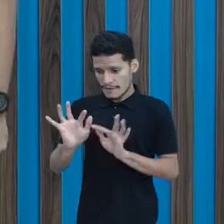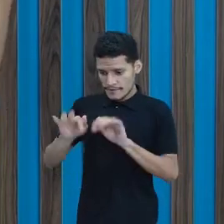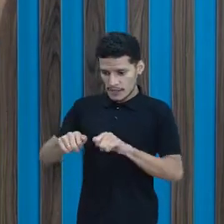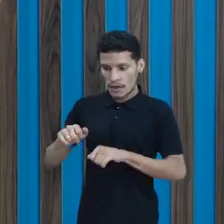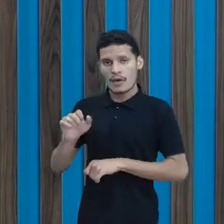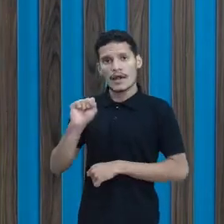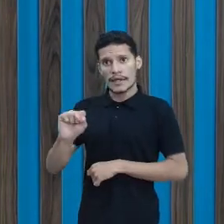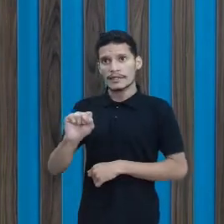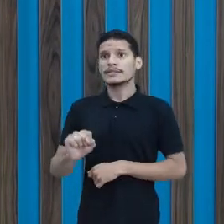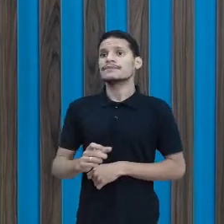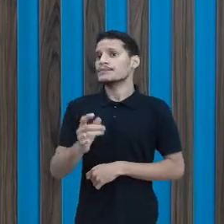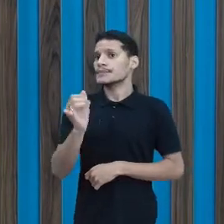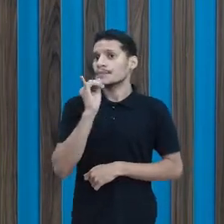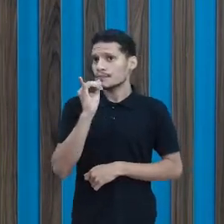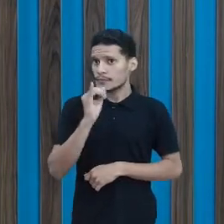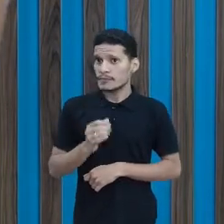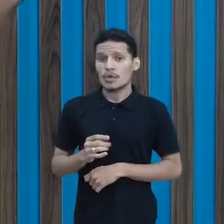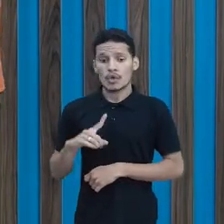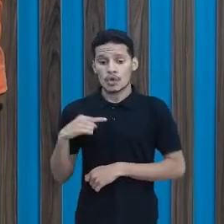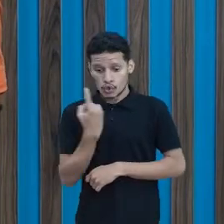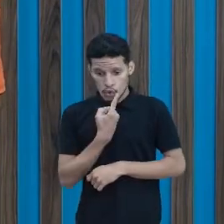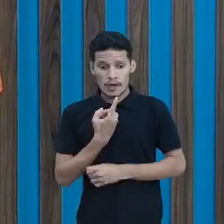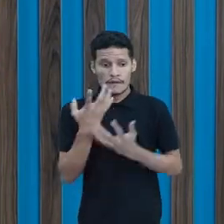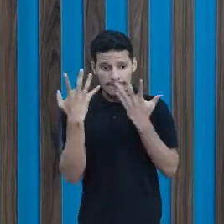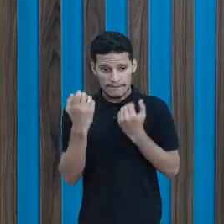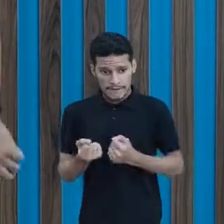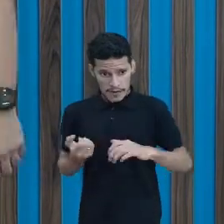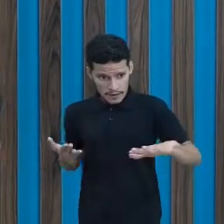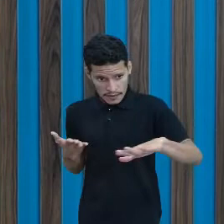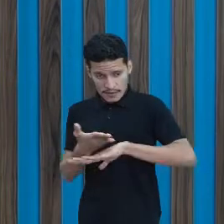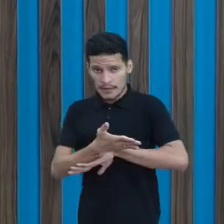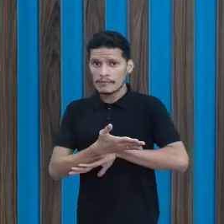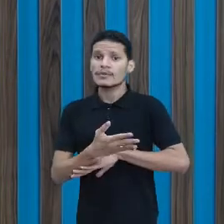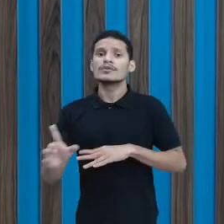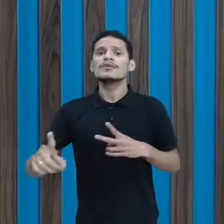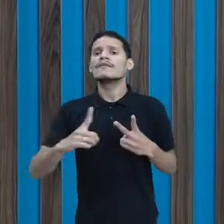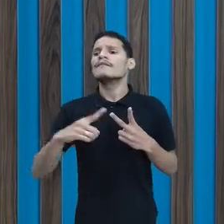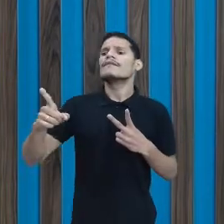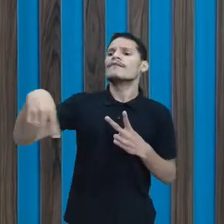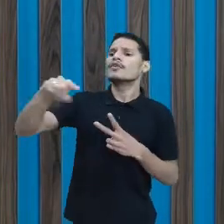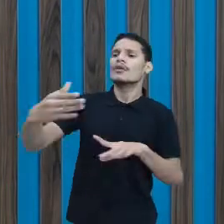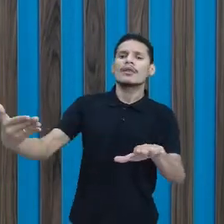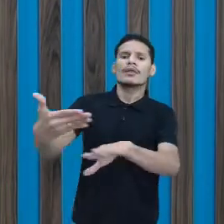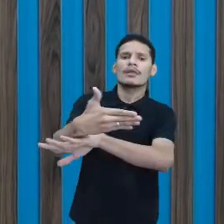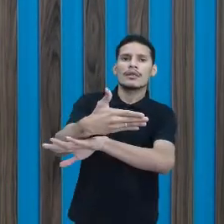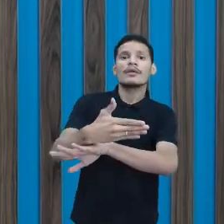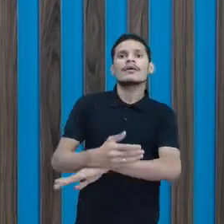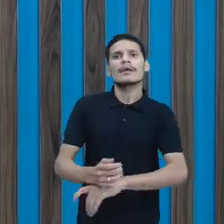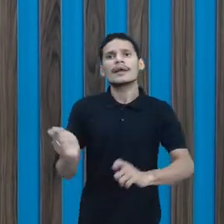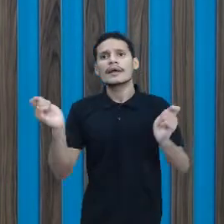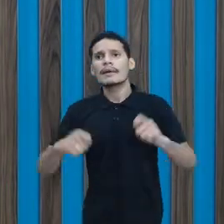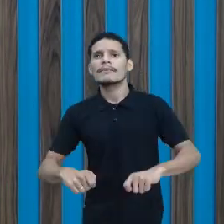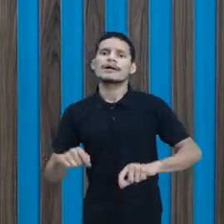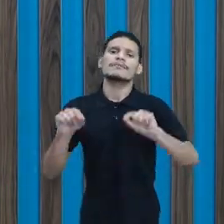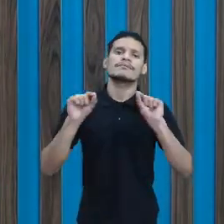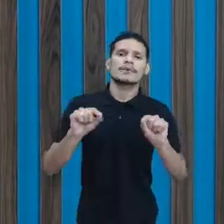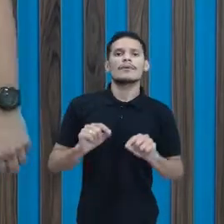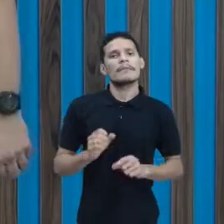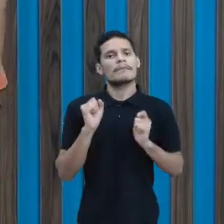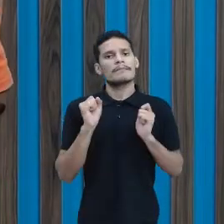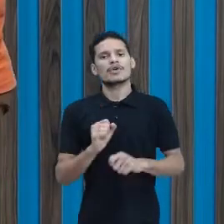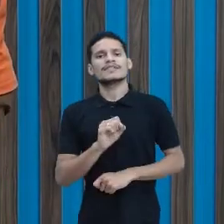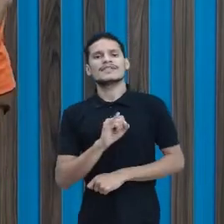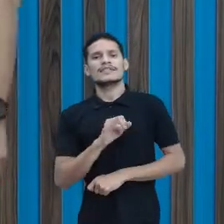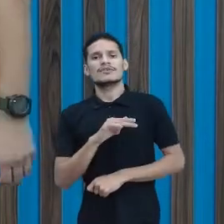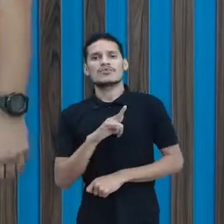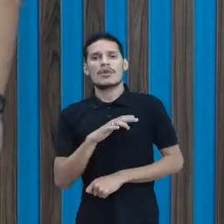we go, vocês vão. No caso, tanto faz você usar o you como singular, como plural. Tanto faz, tá? Ou um ou